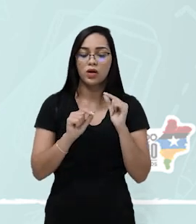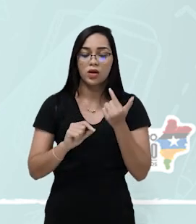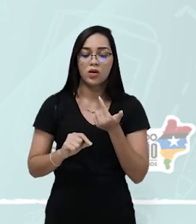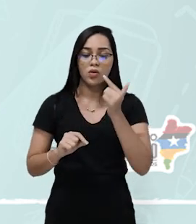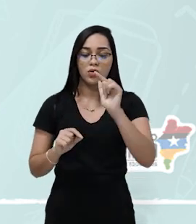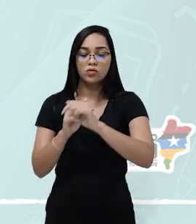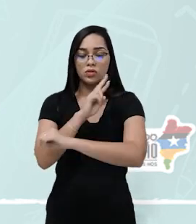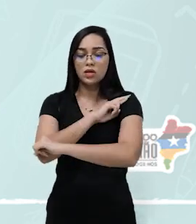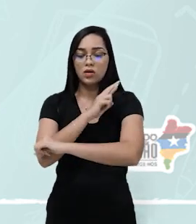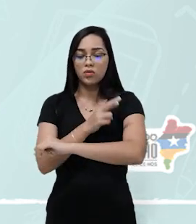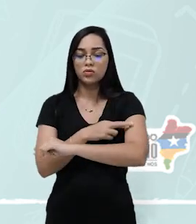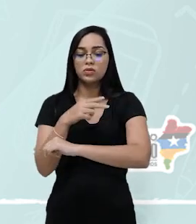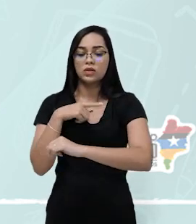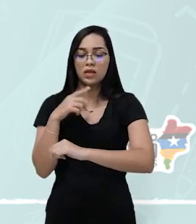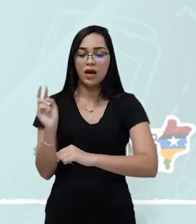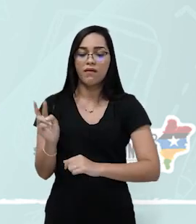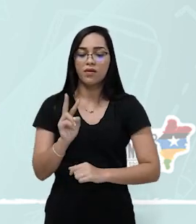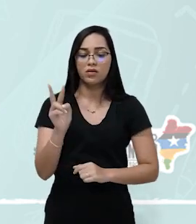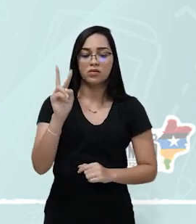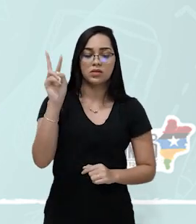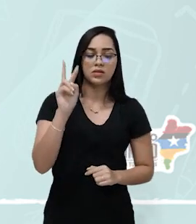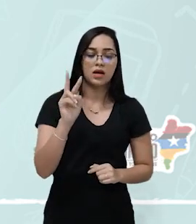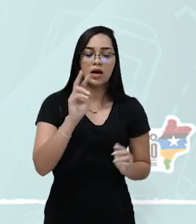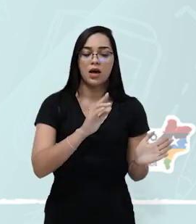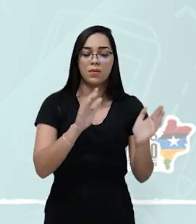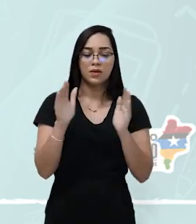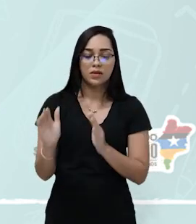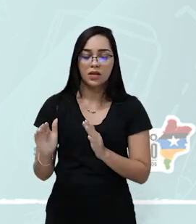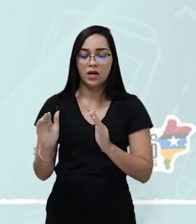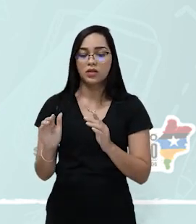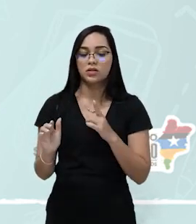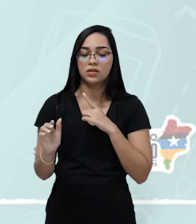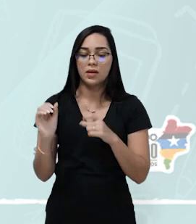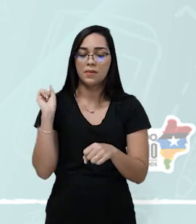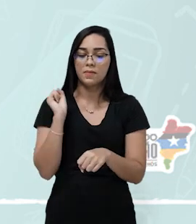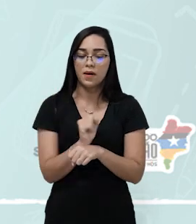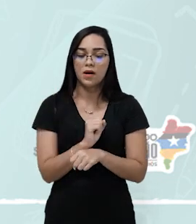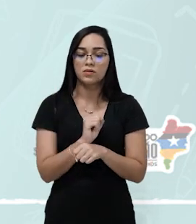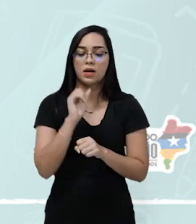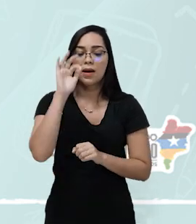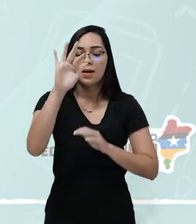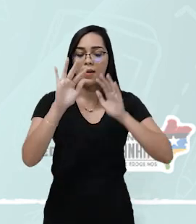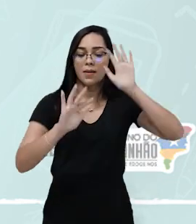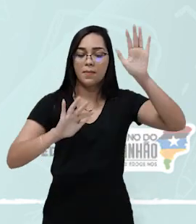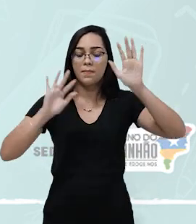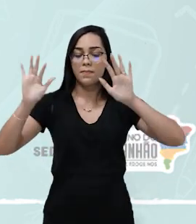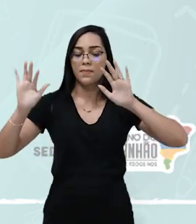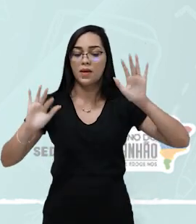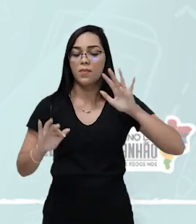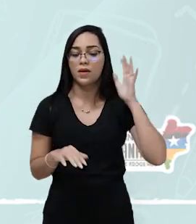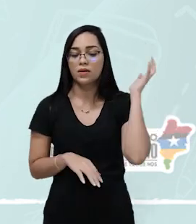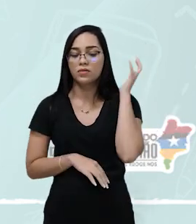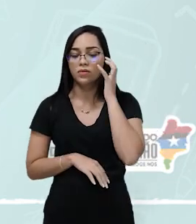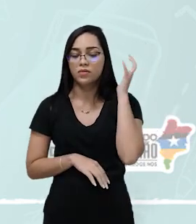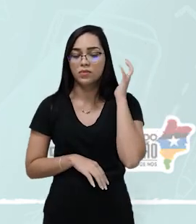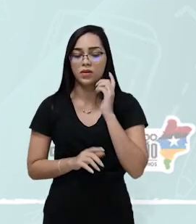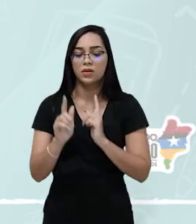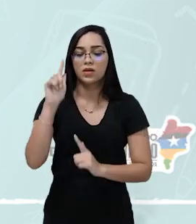outros recursos que tendem a valorizar ainda mais a modalidade em questão, como